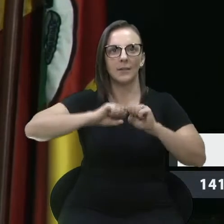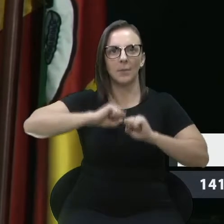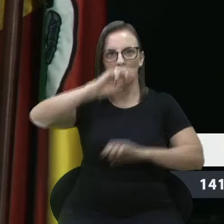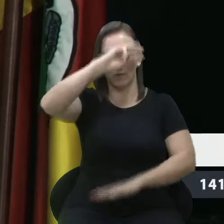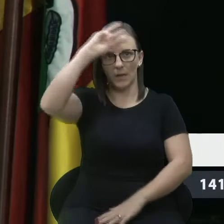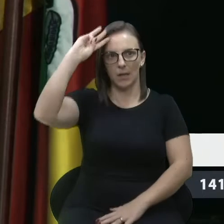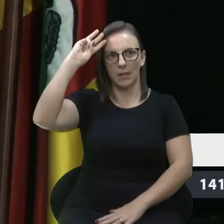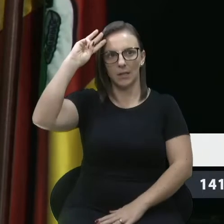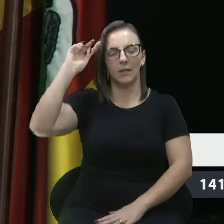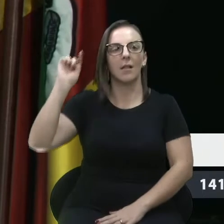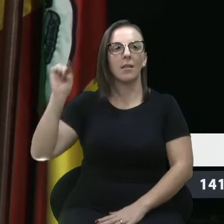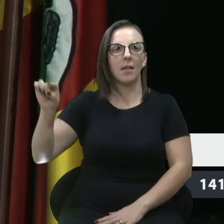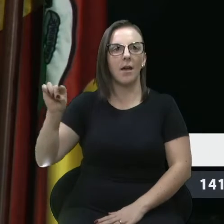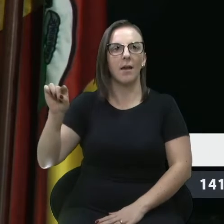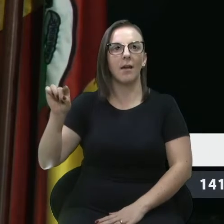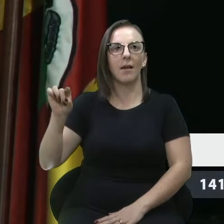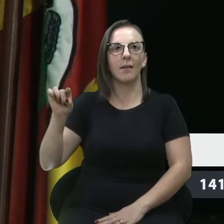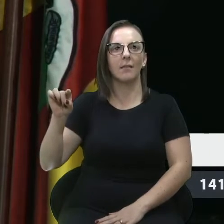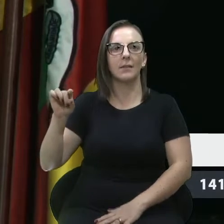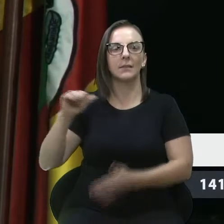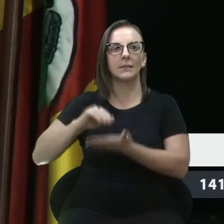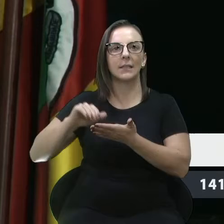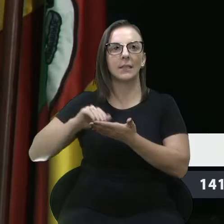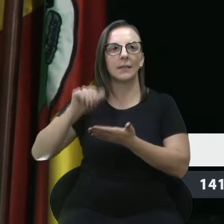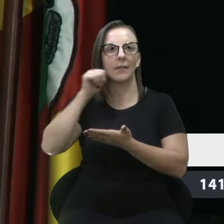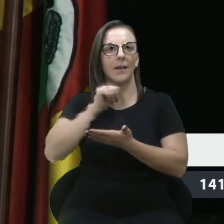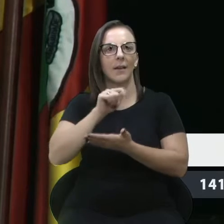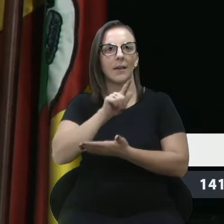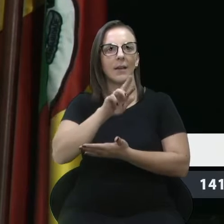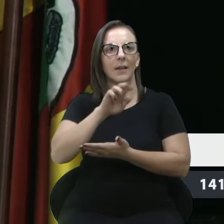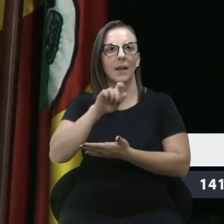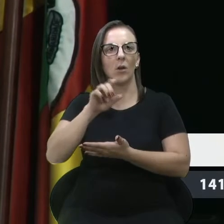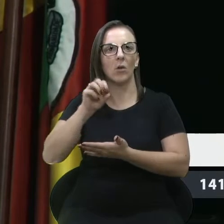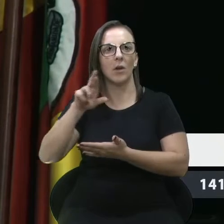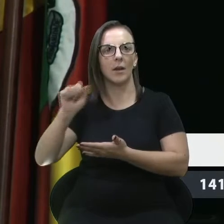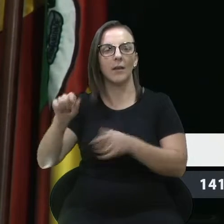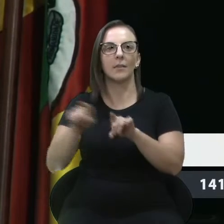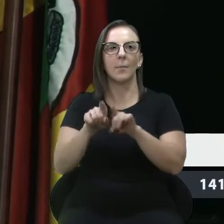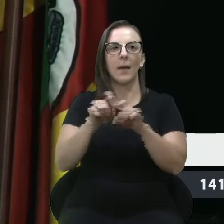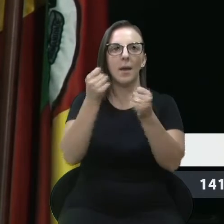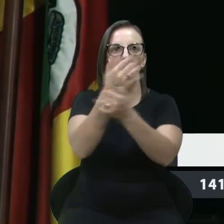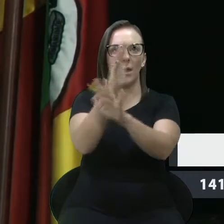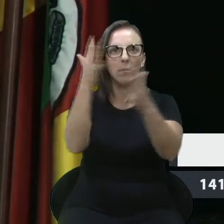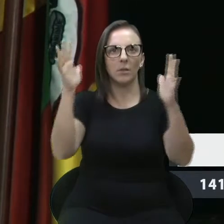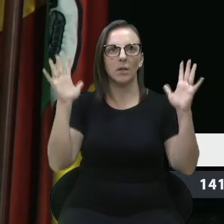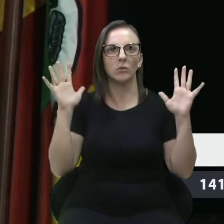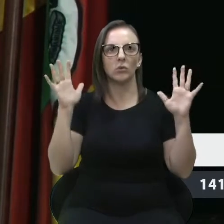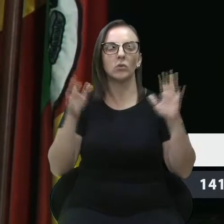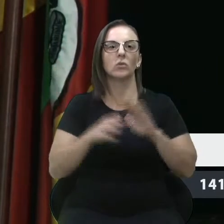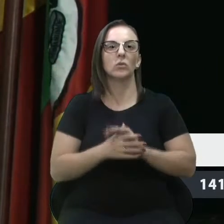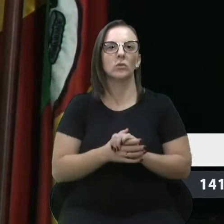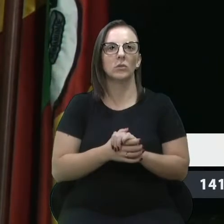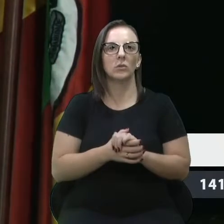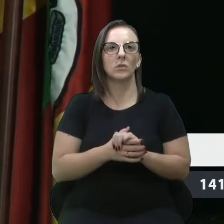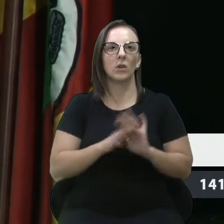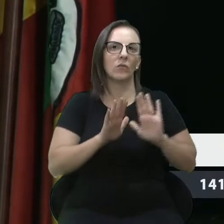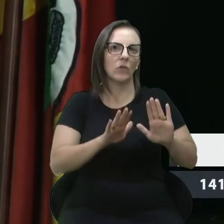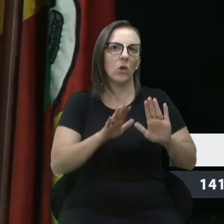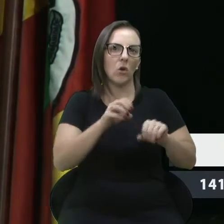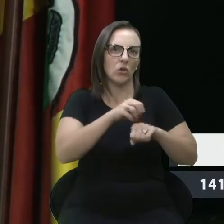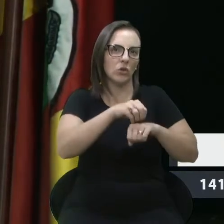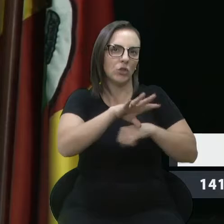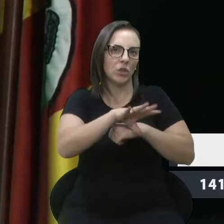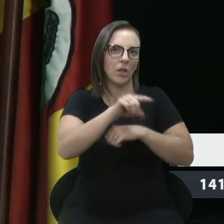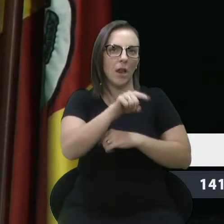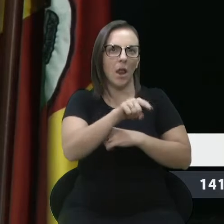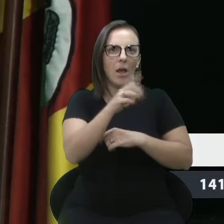terça-feira pela secretária Grégora, pelo secretário de Meio Ambiente também. E ficou a dica lá, eu gostaria de